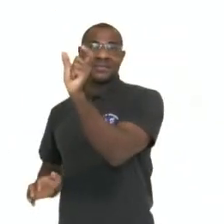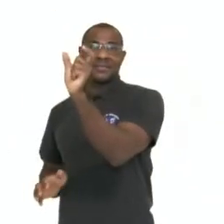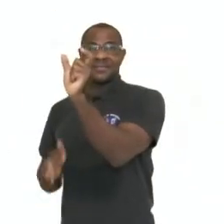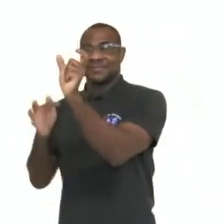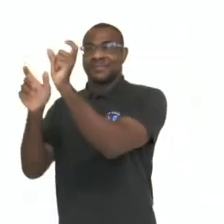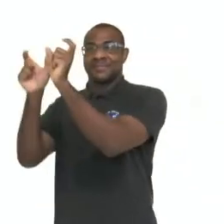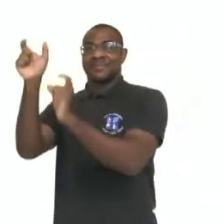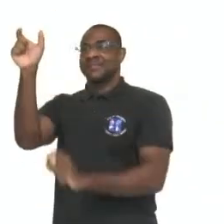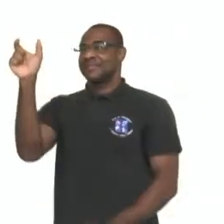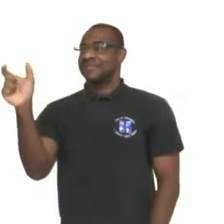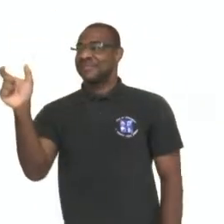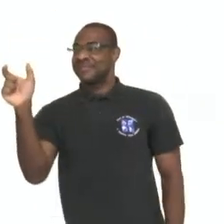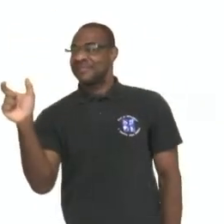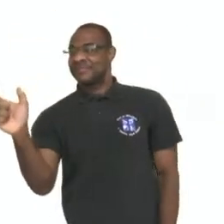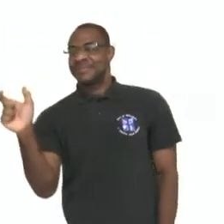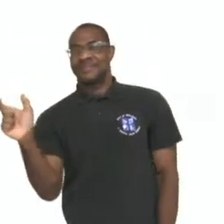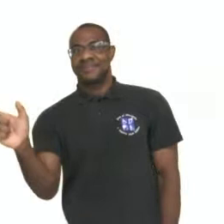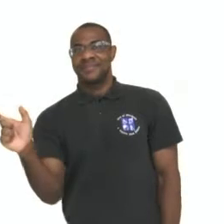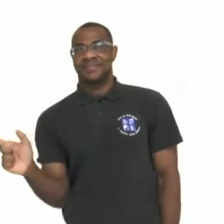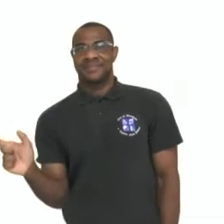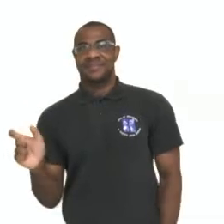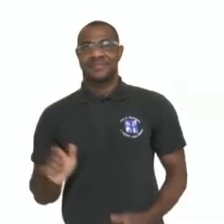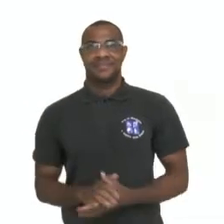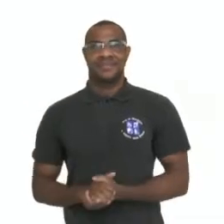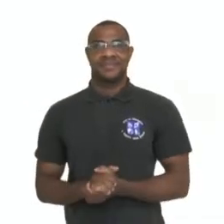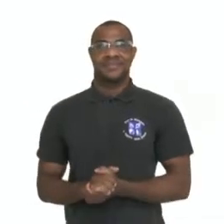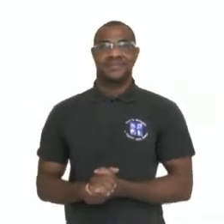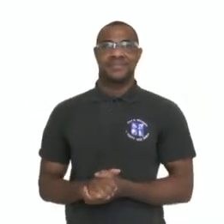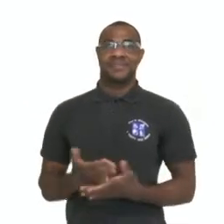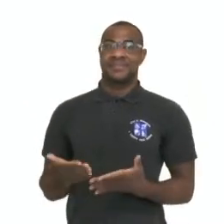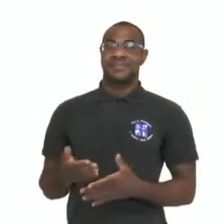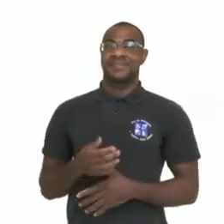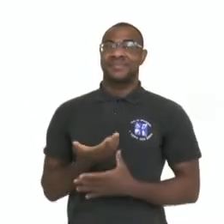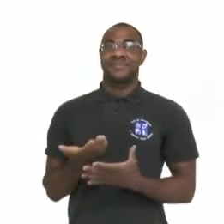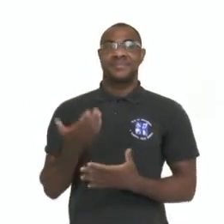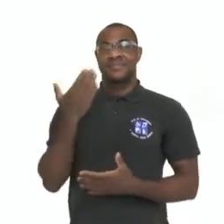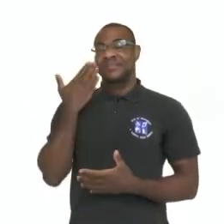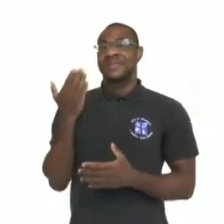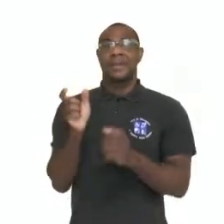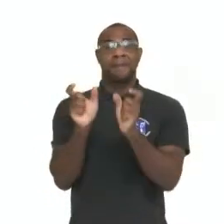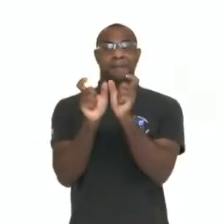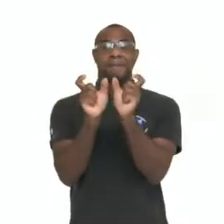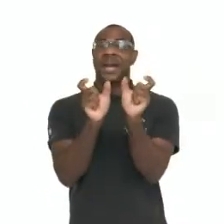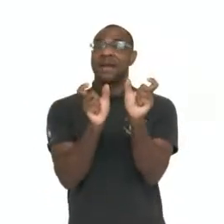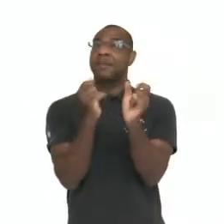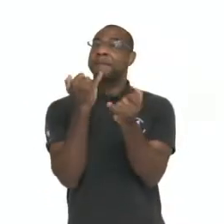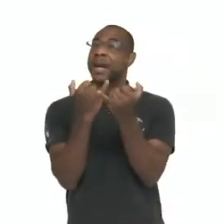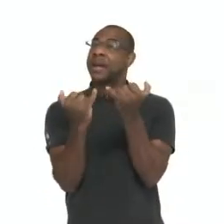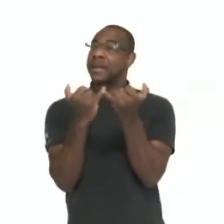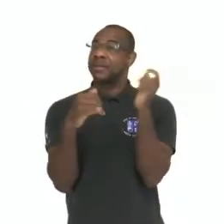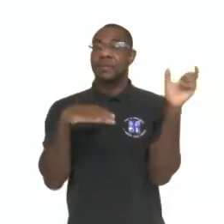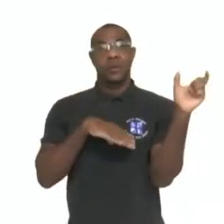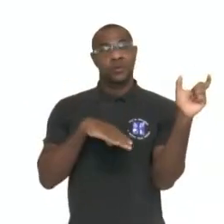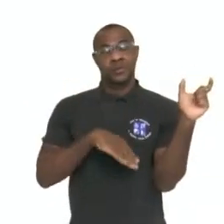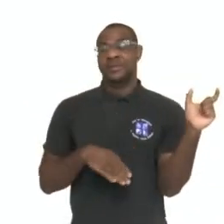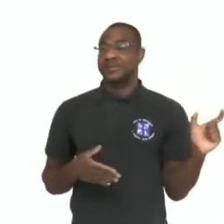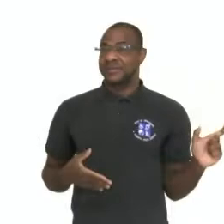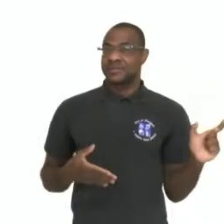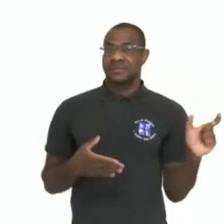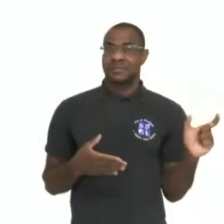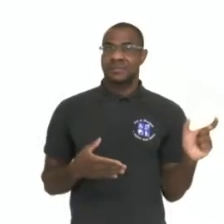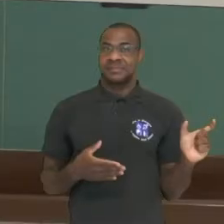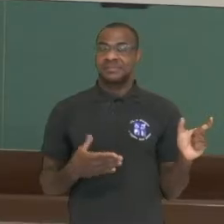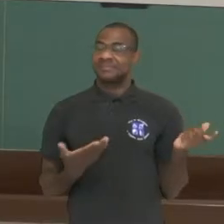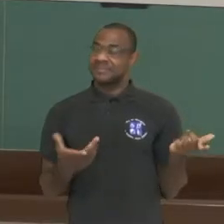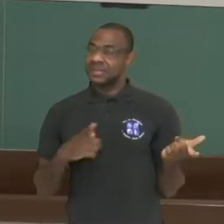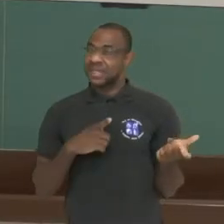affectivité, carité, generosité. Vejam que são palavras muito parecidas. Parece que tem alguma coisa semelhante